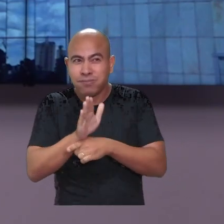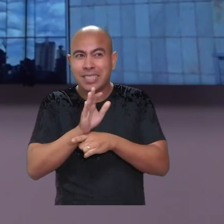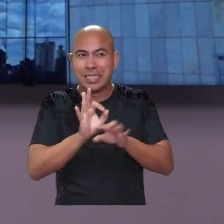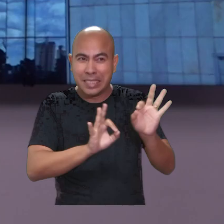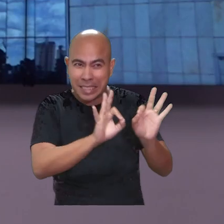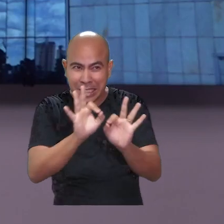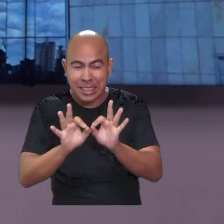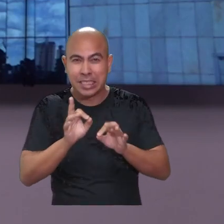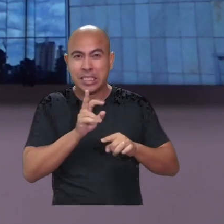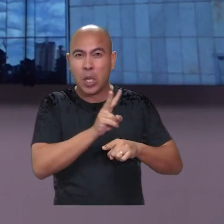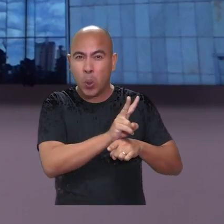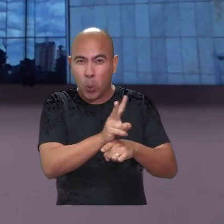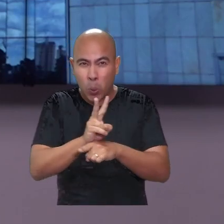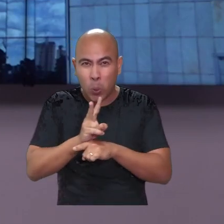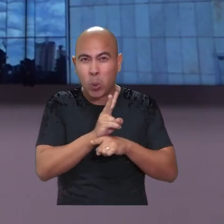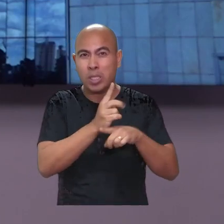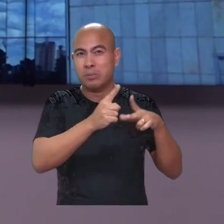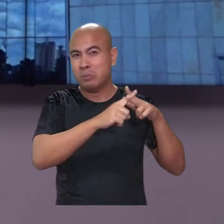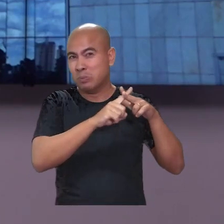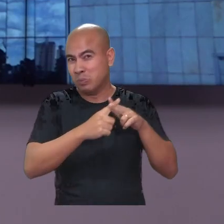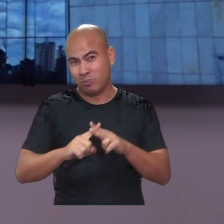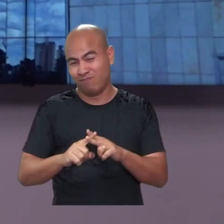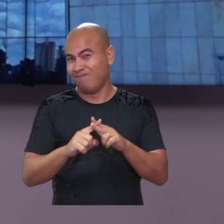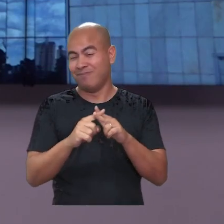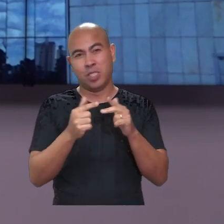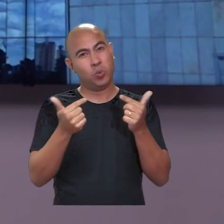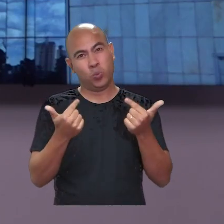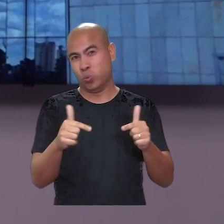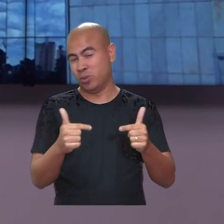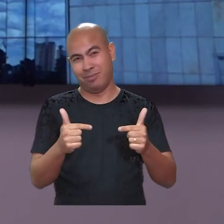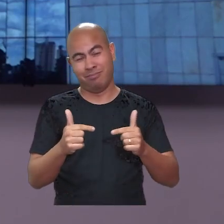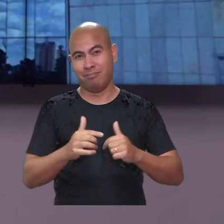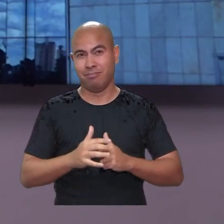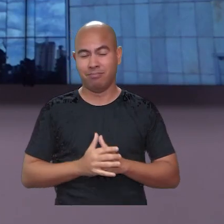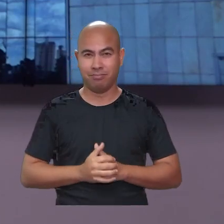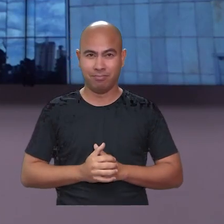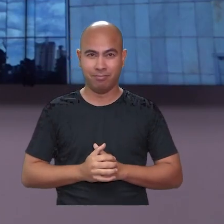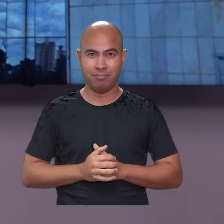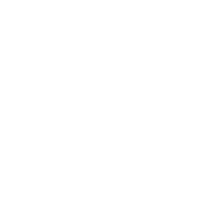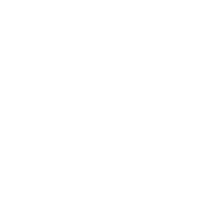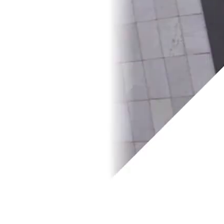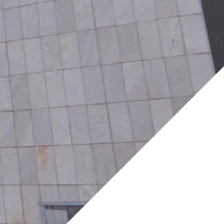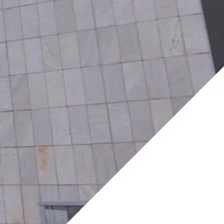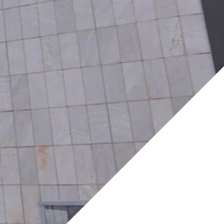restauração, preservação e conservação do prédio.